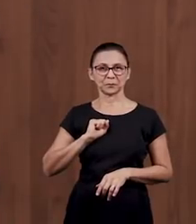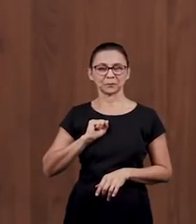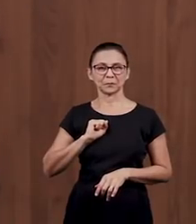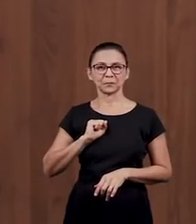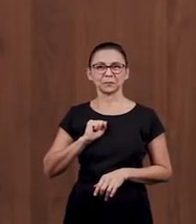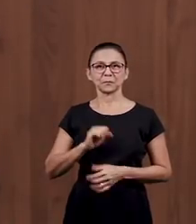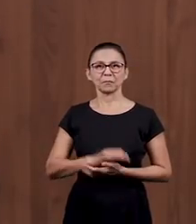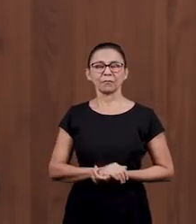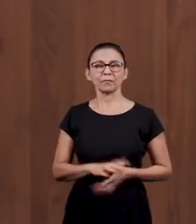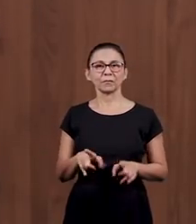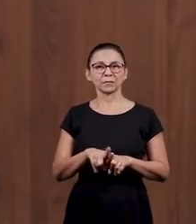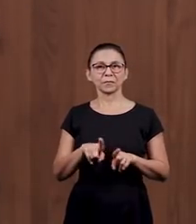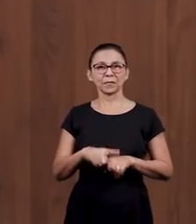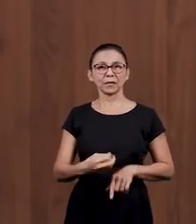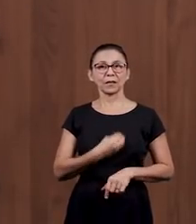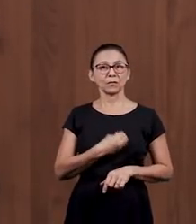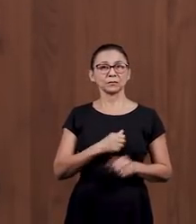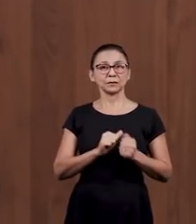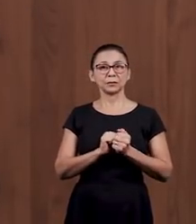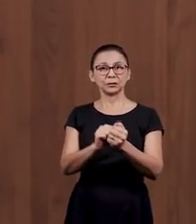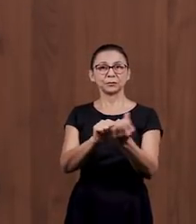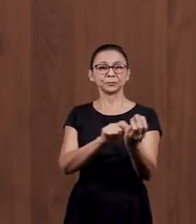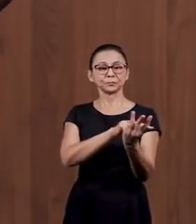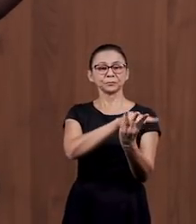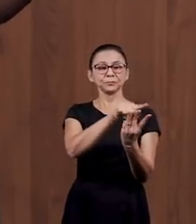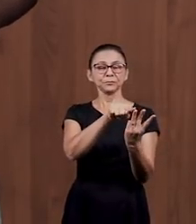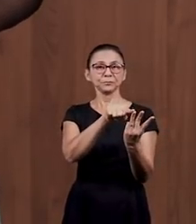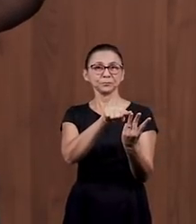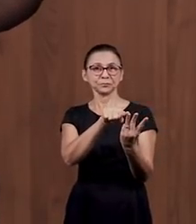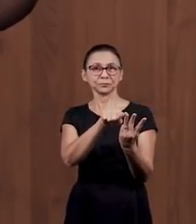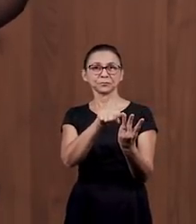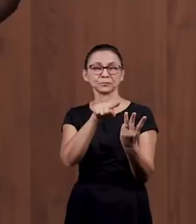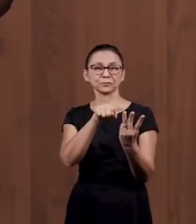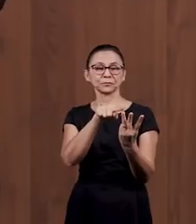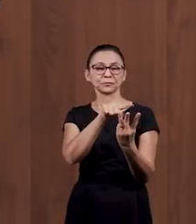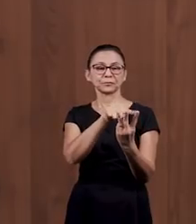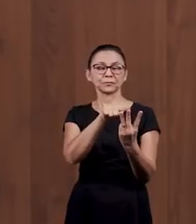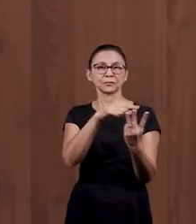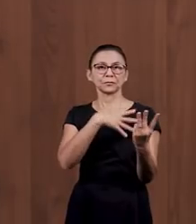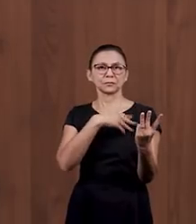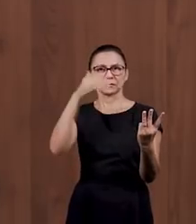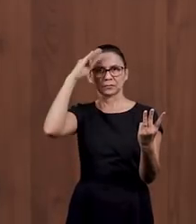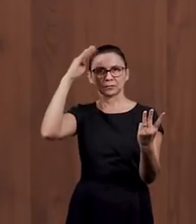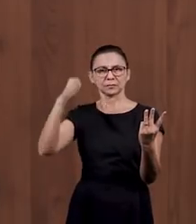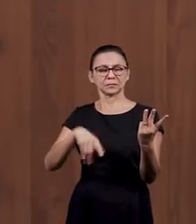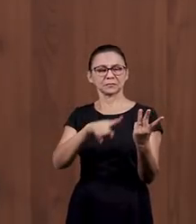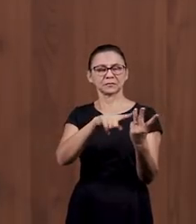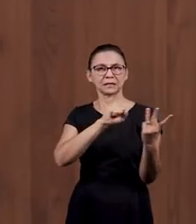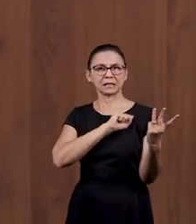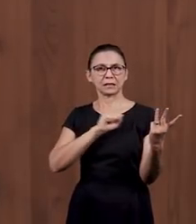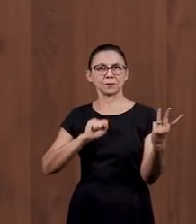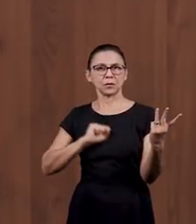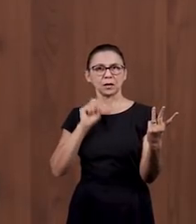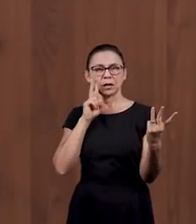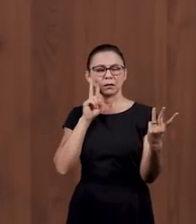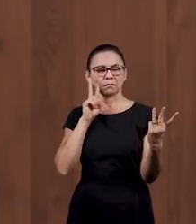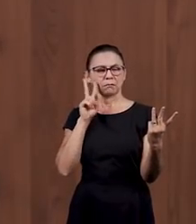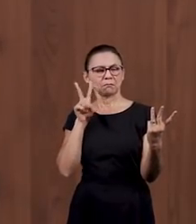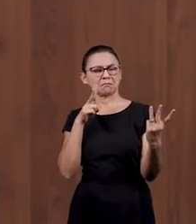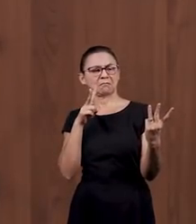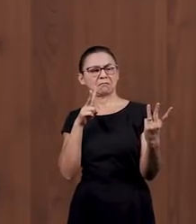interessante, Samuel estava vendo tudo de errado que Ofni e Finéias estava fazendo, mas